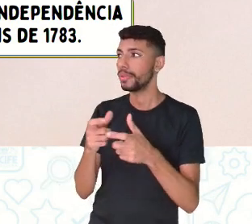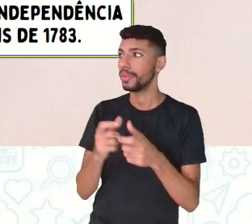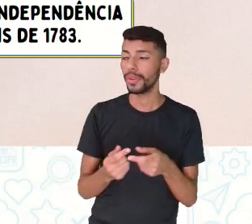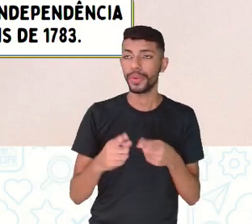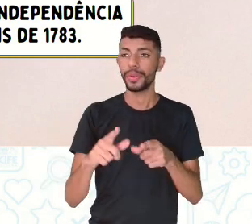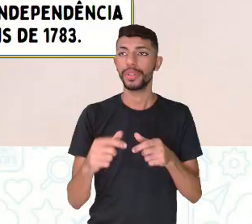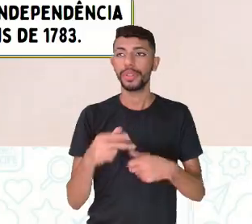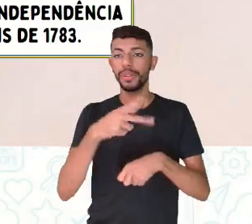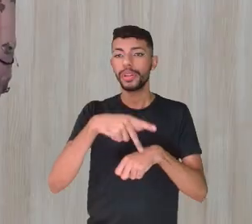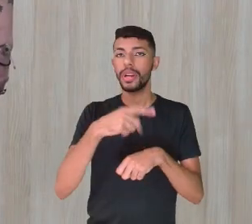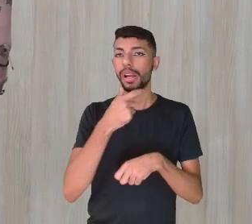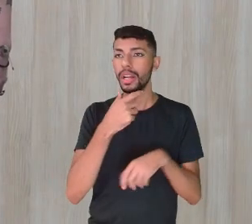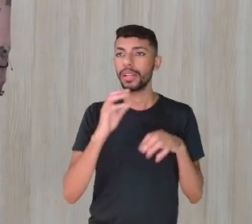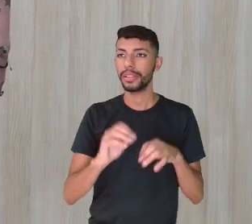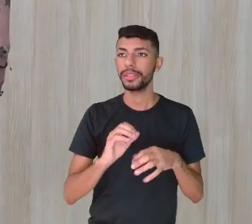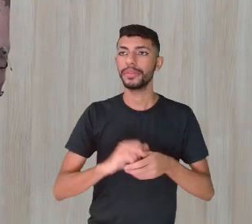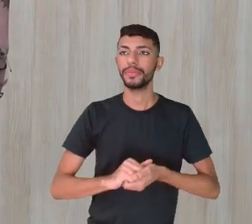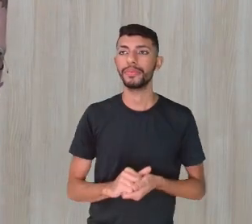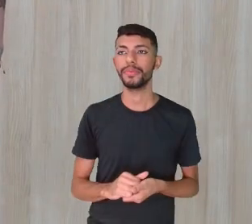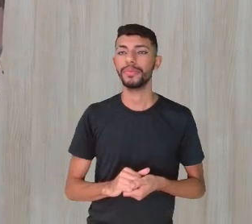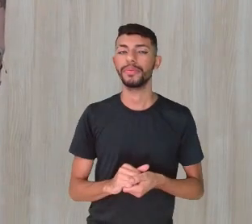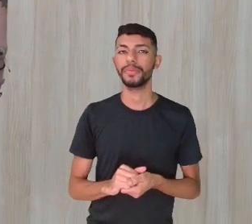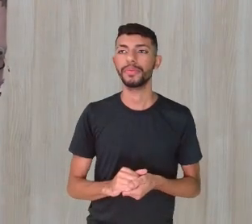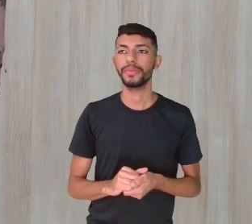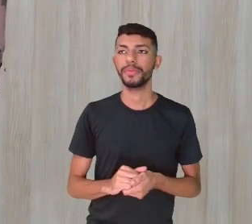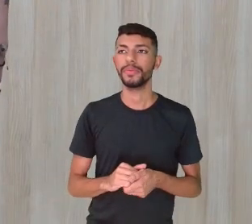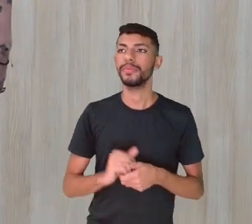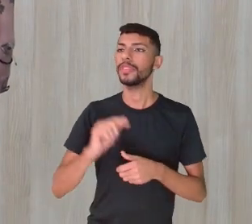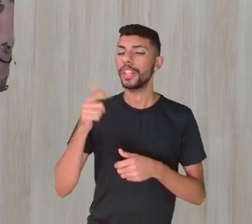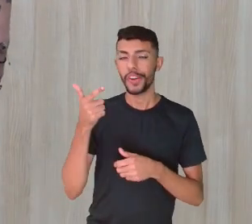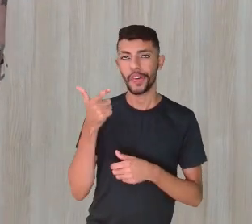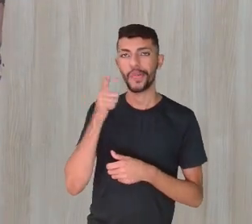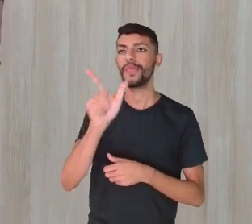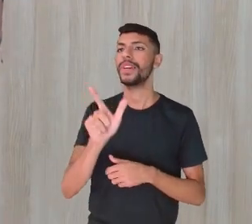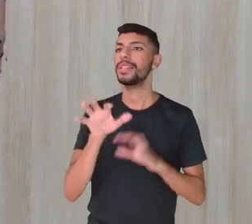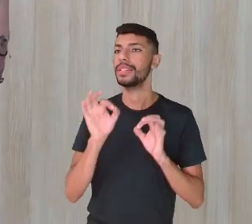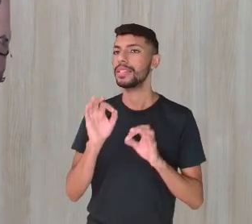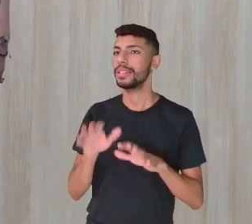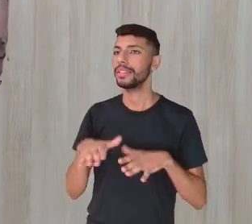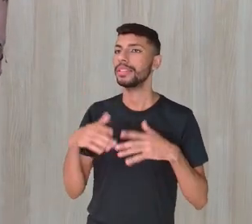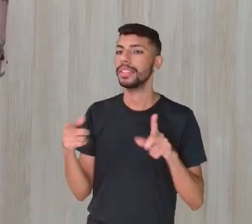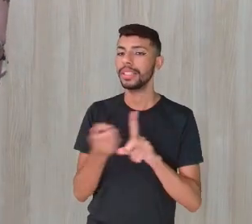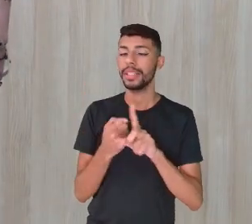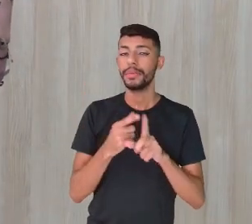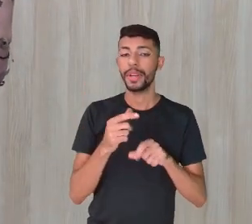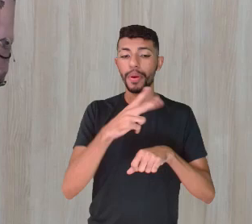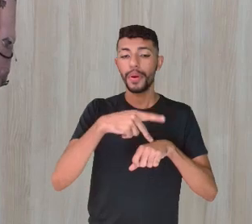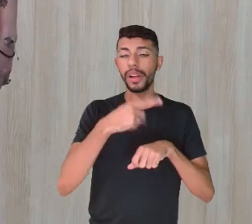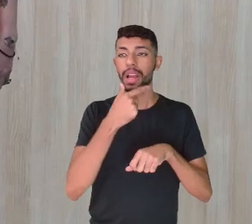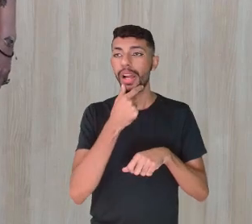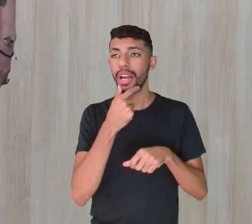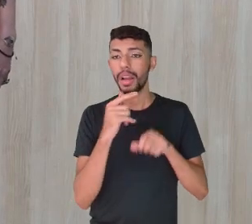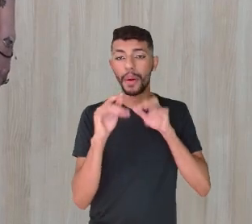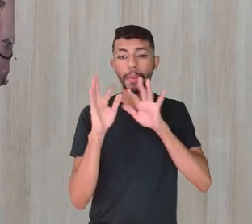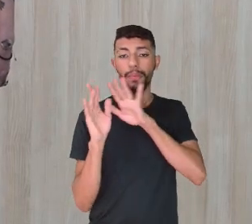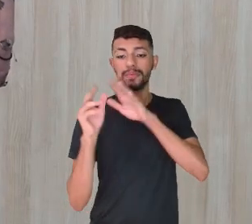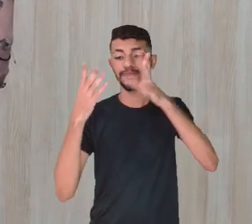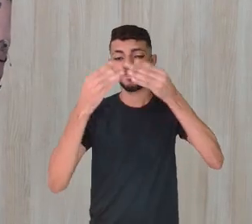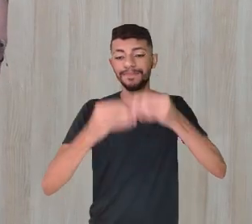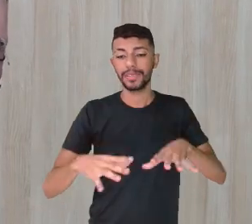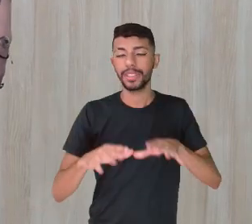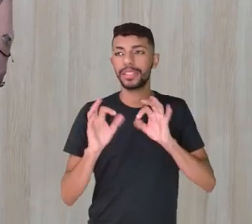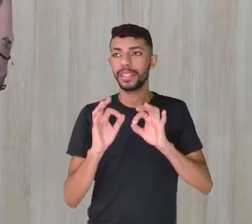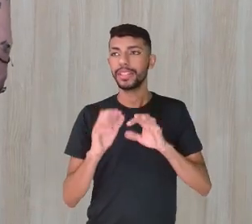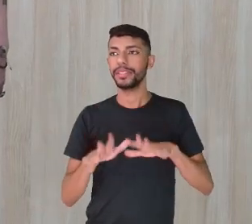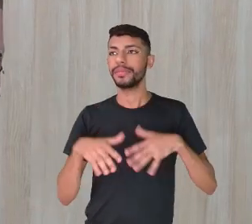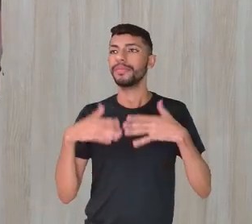das 13 colonas, dentro dessa batalha saem vencedores e a derrota dos ingleses. E os ingleses,